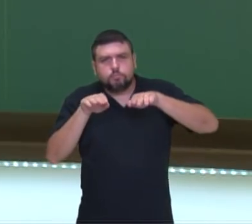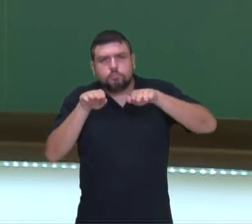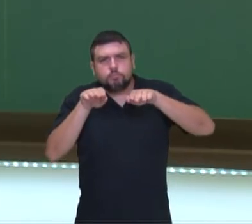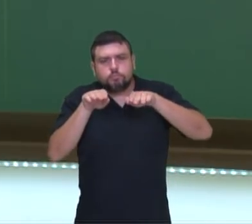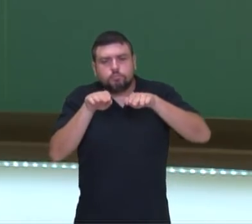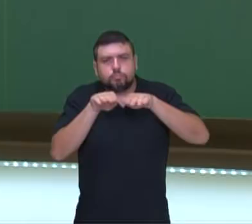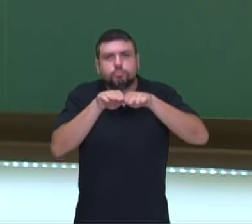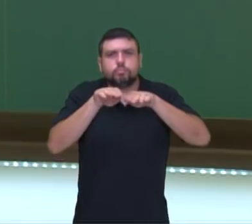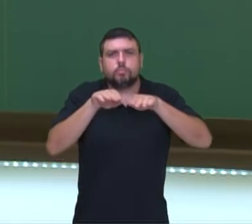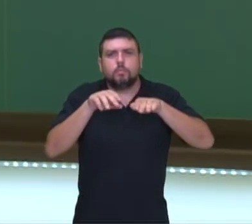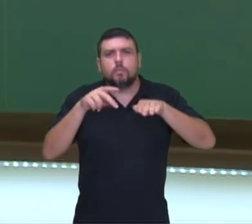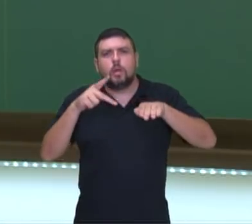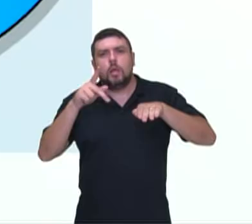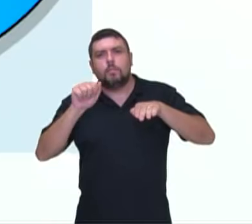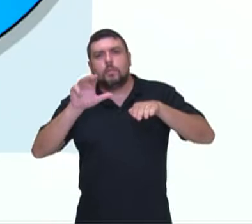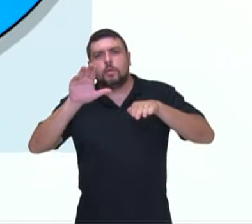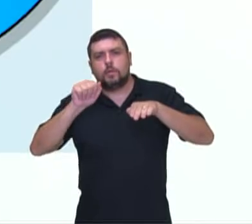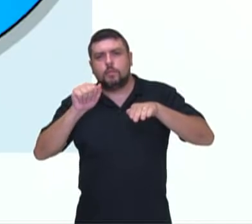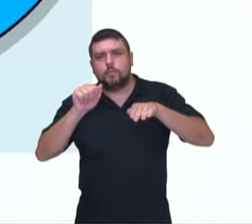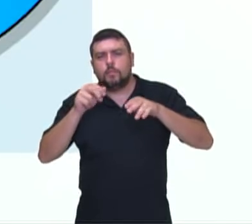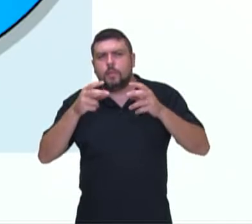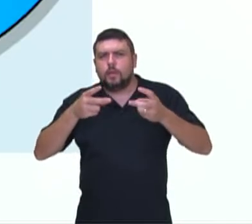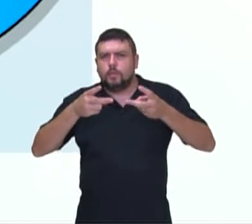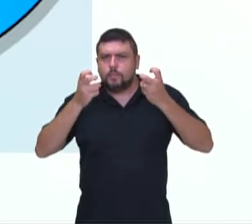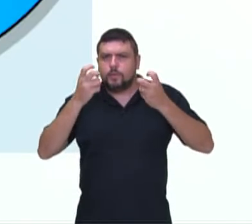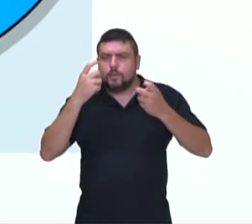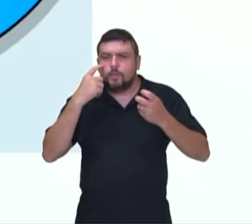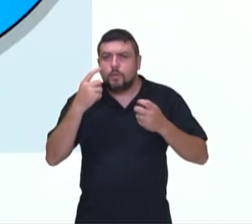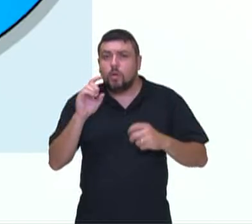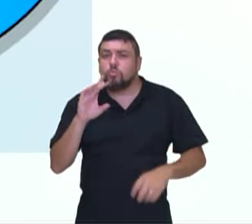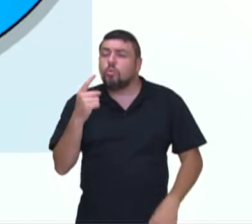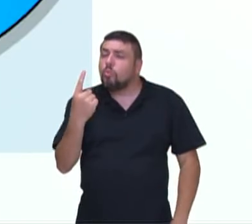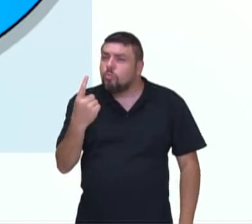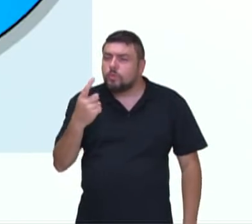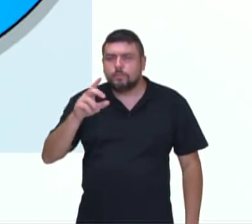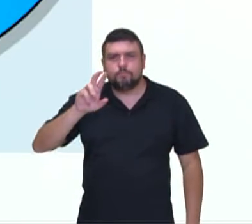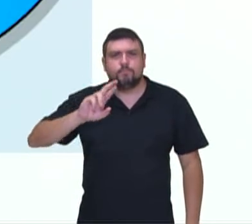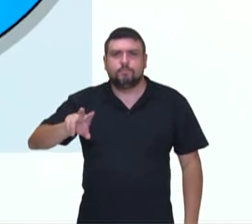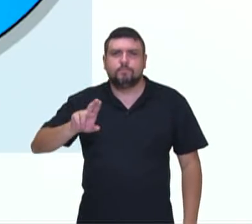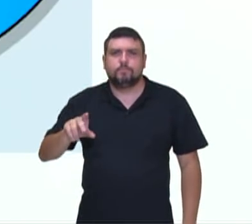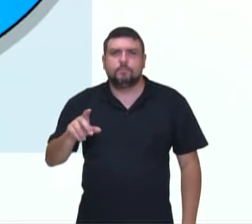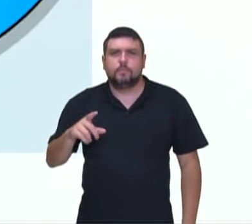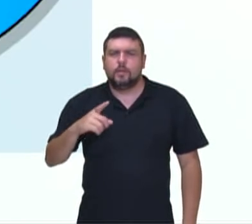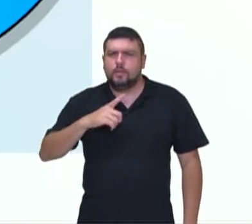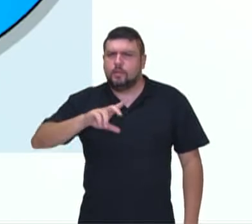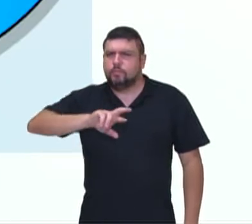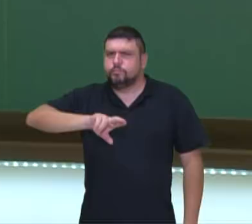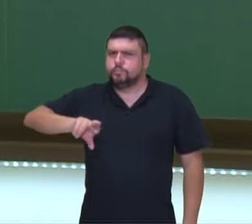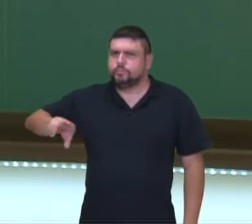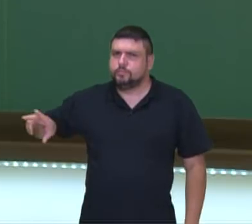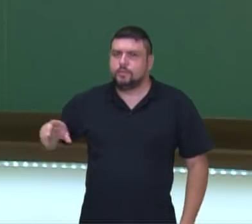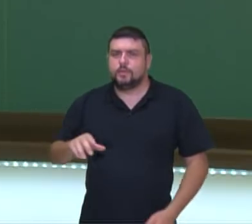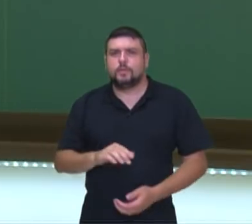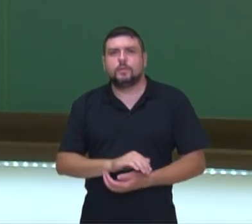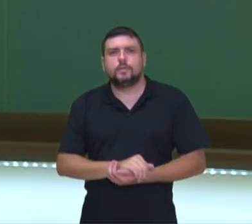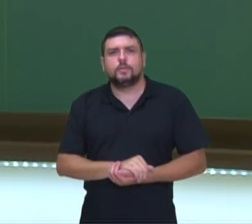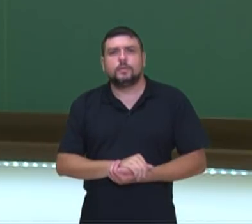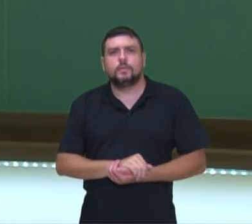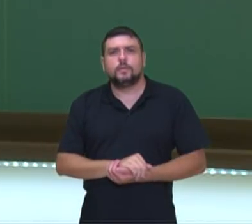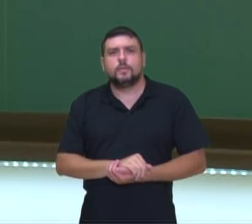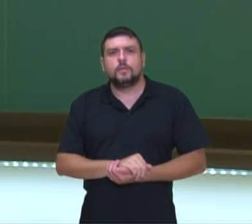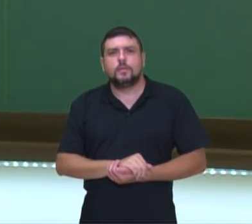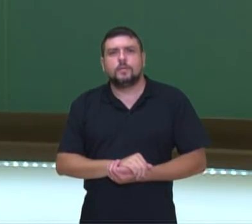Então percebam que ela não é uma questão única. Eu tenho a crosta continental, né? Aqui eu